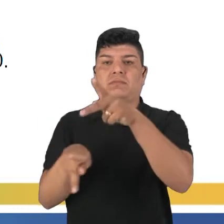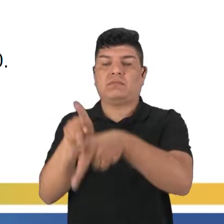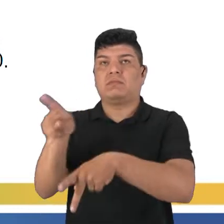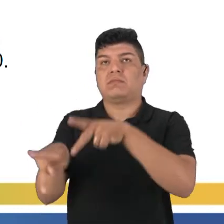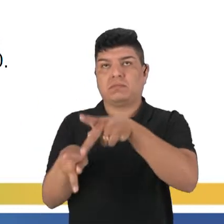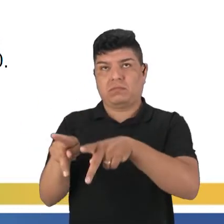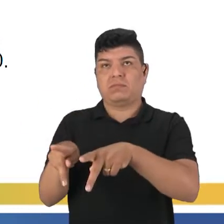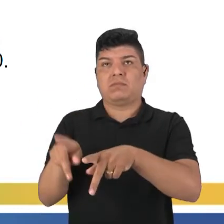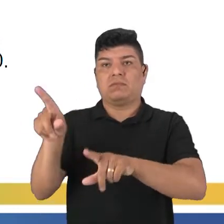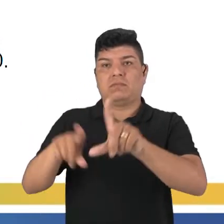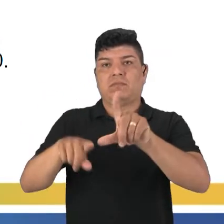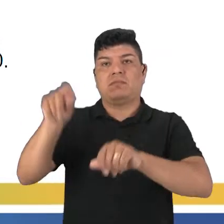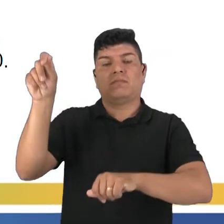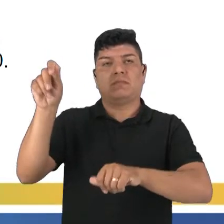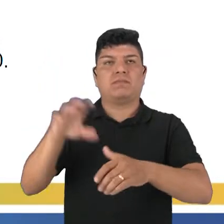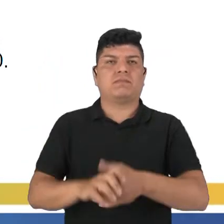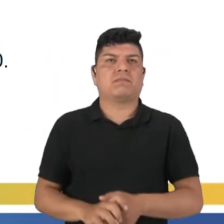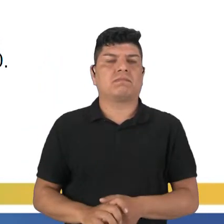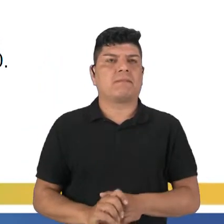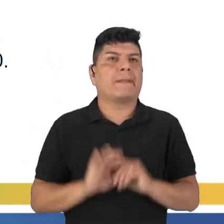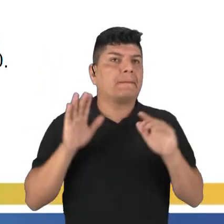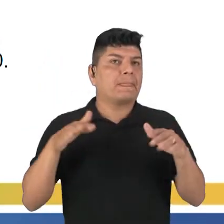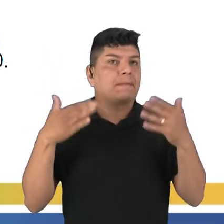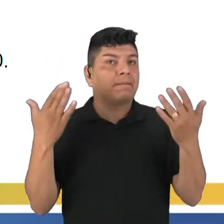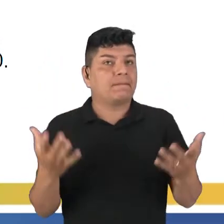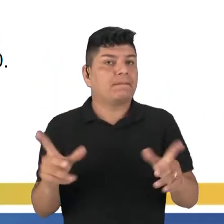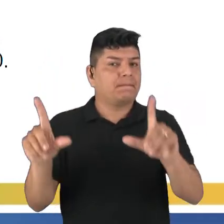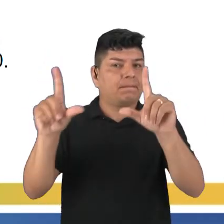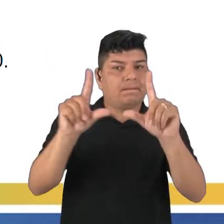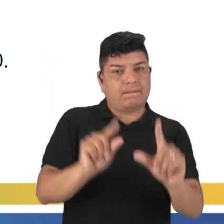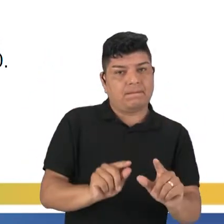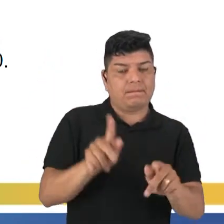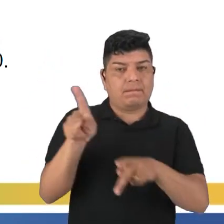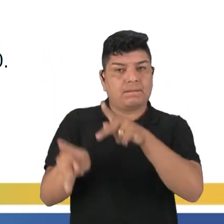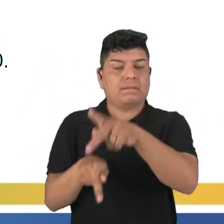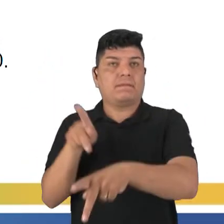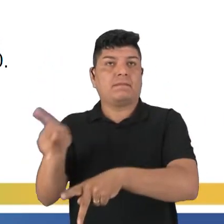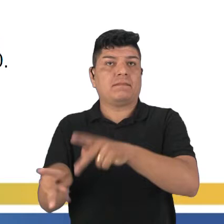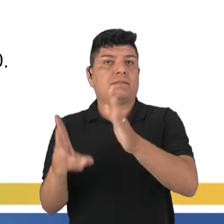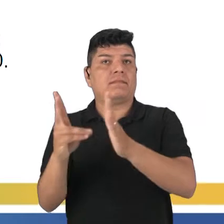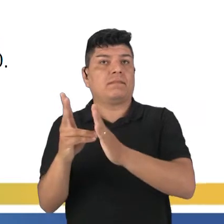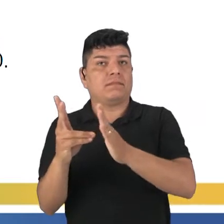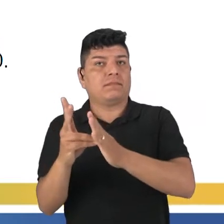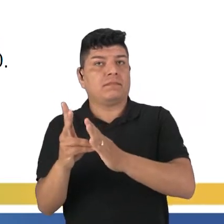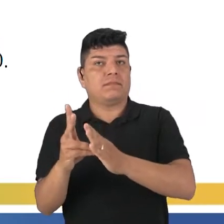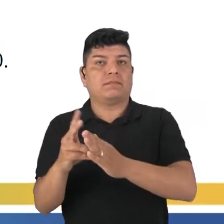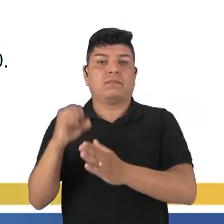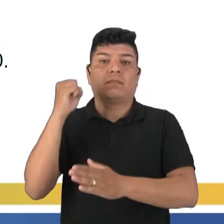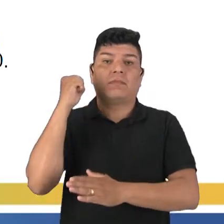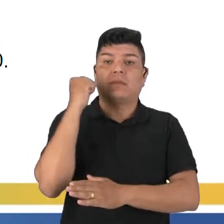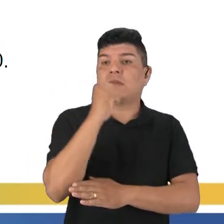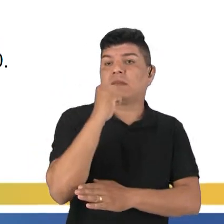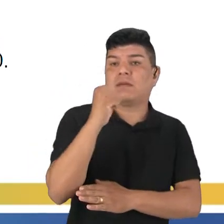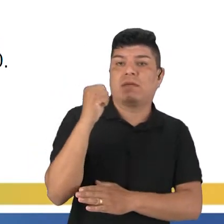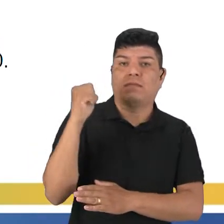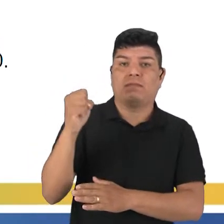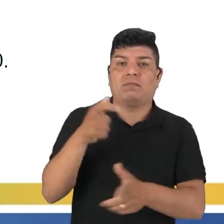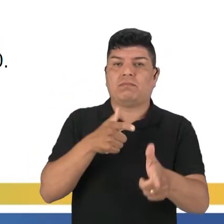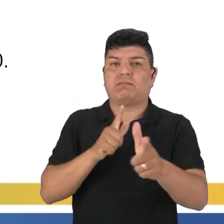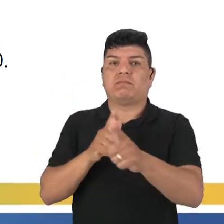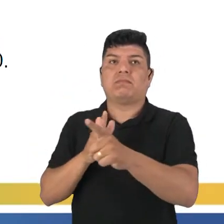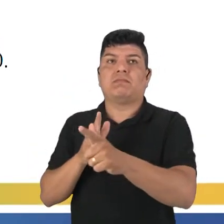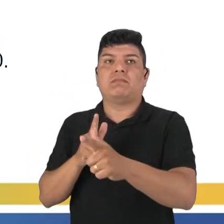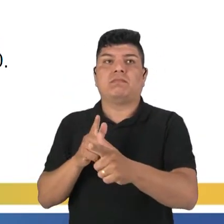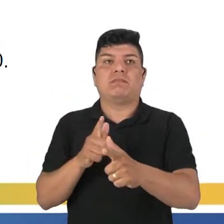né, dessa diminuição dentro dessa população indígena? Primeiro, né, os assassinatos cometidos pelos coletores